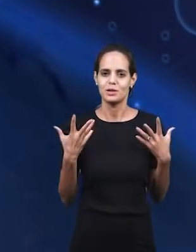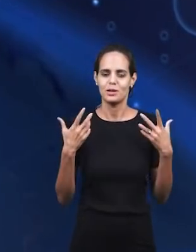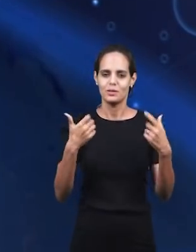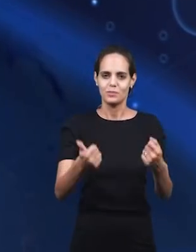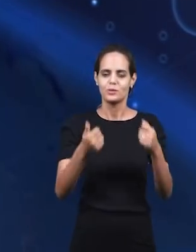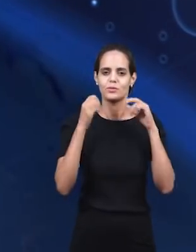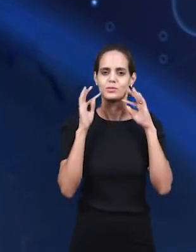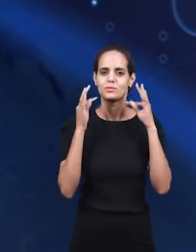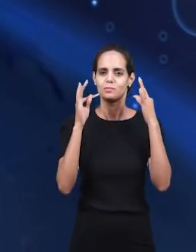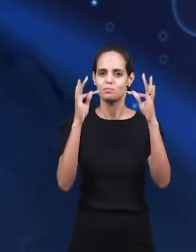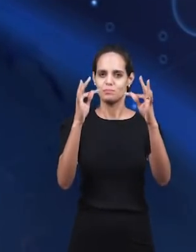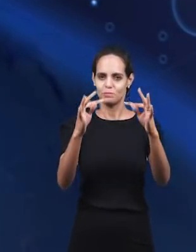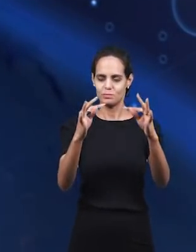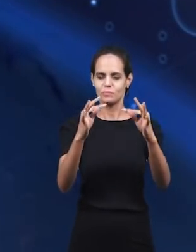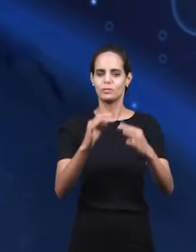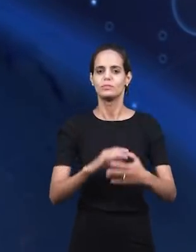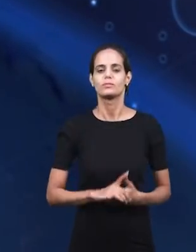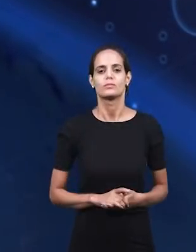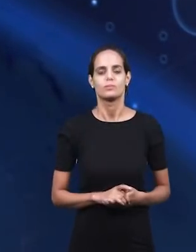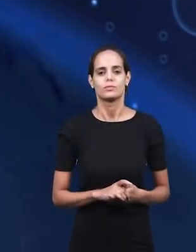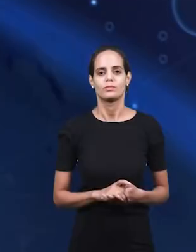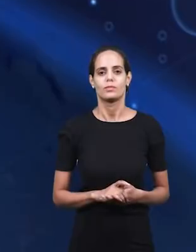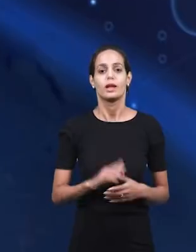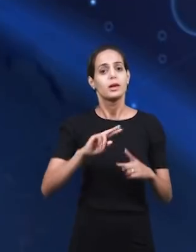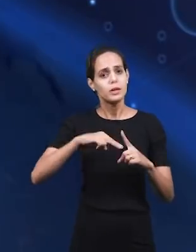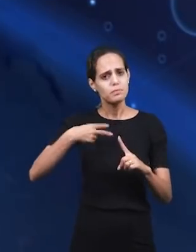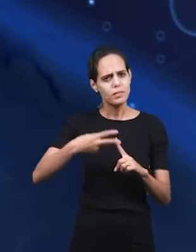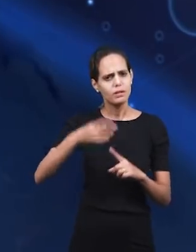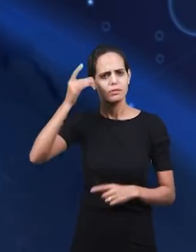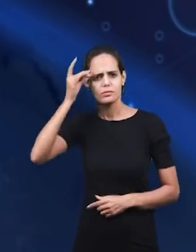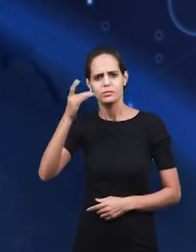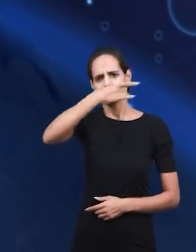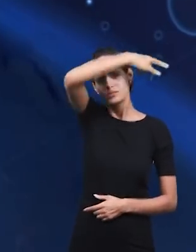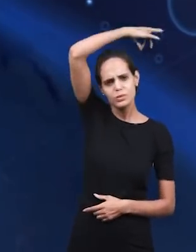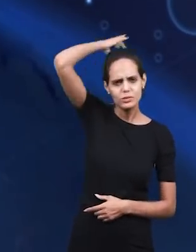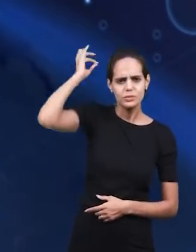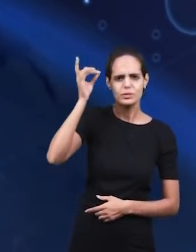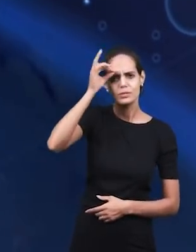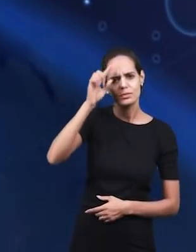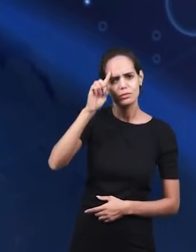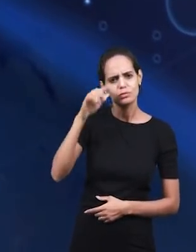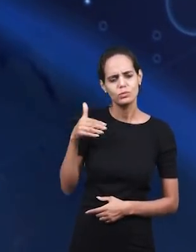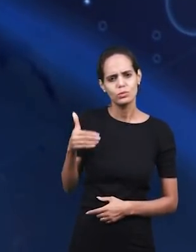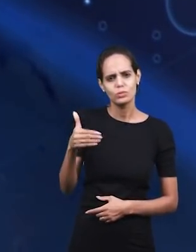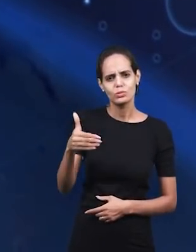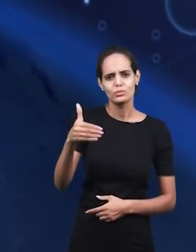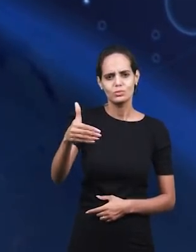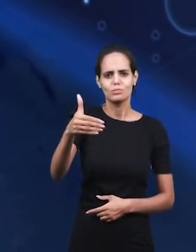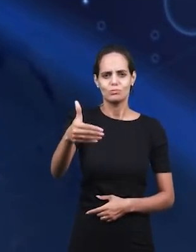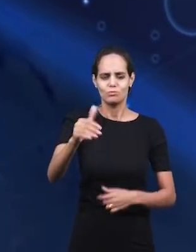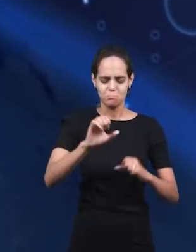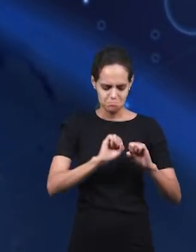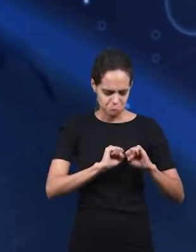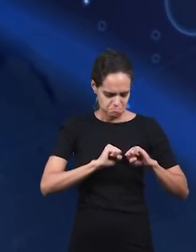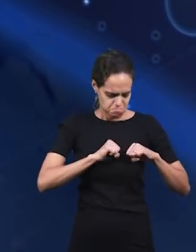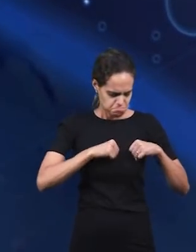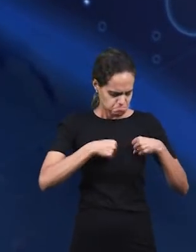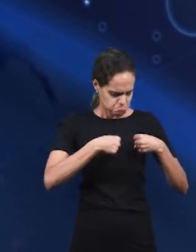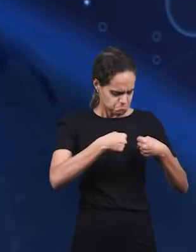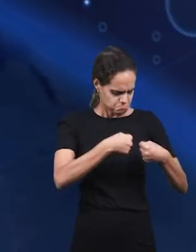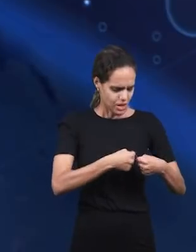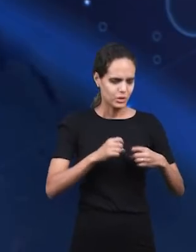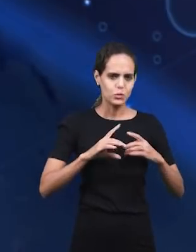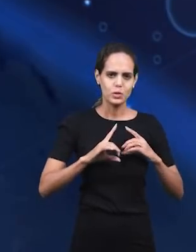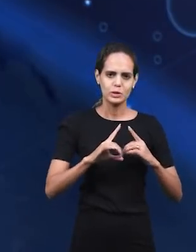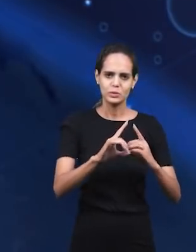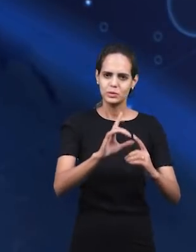esse! E mais, o Espírito Santo tem firmado a cada dia a doutrina de salvação no nosso coração. Essa expressão também é